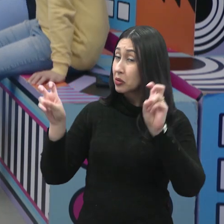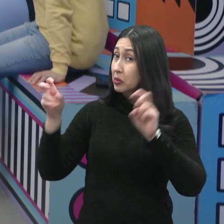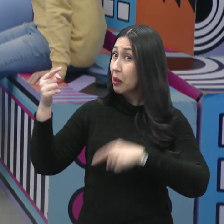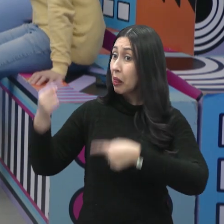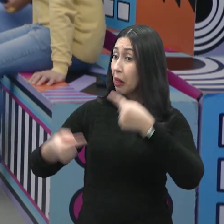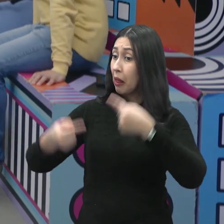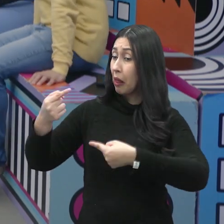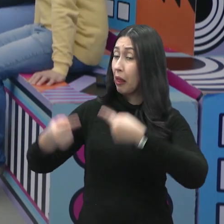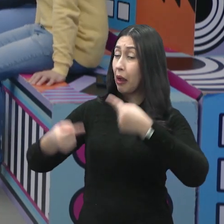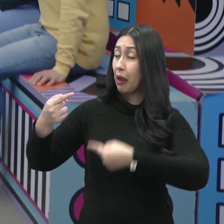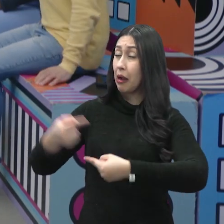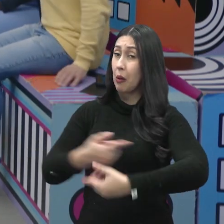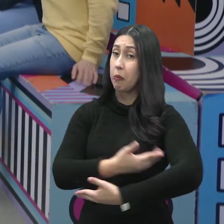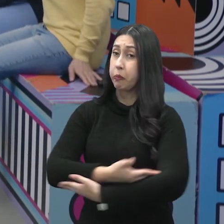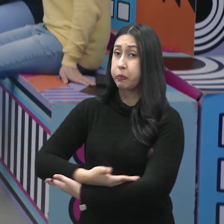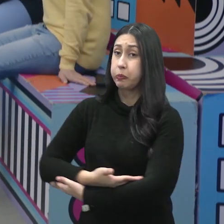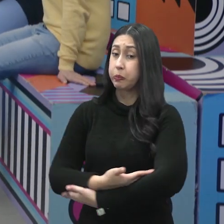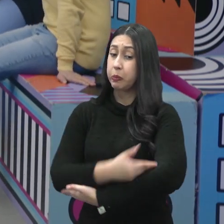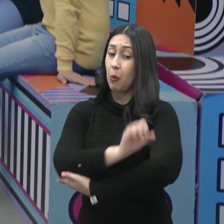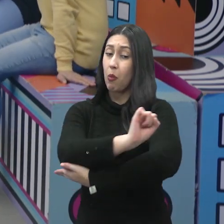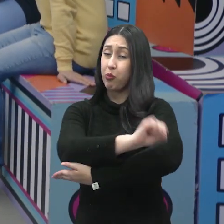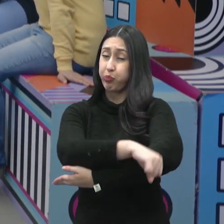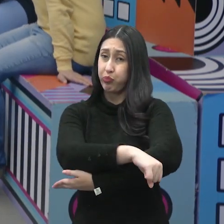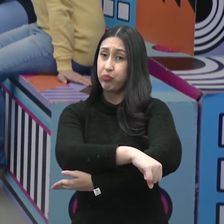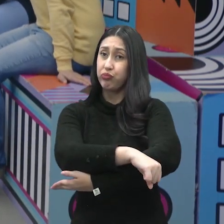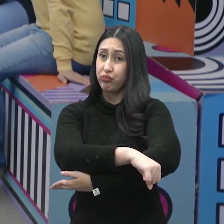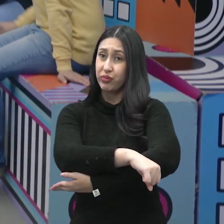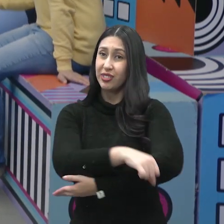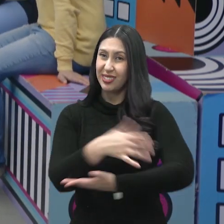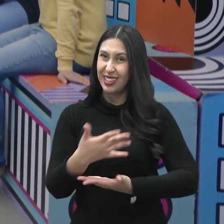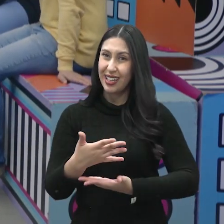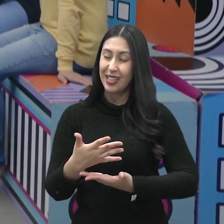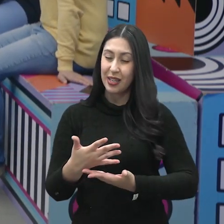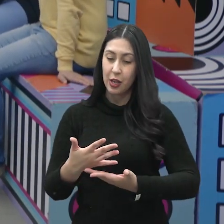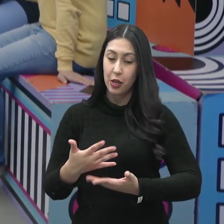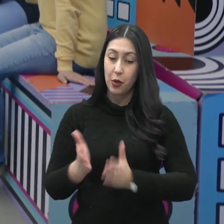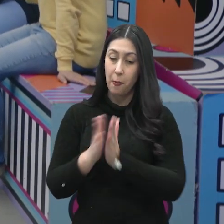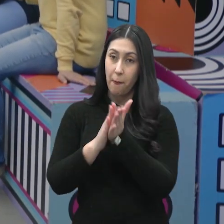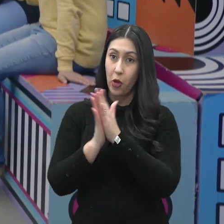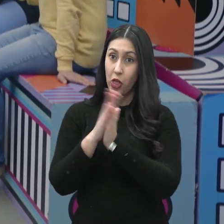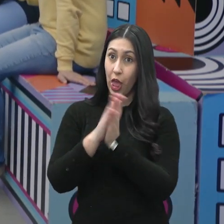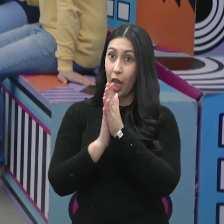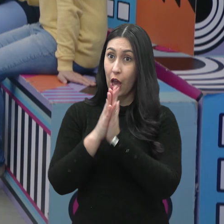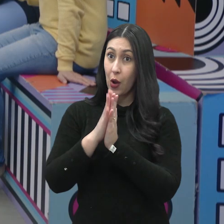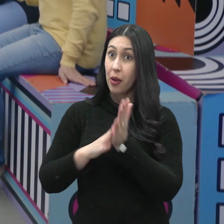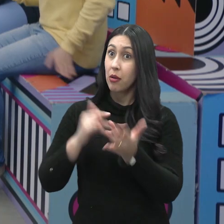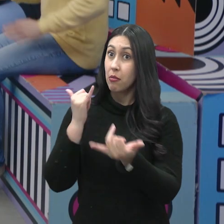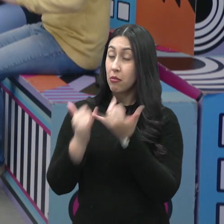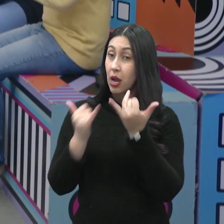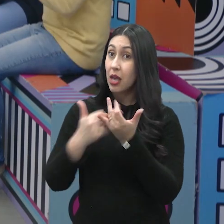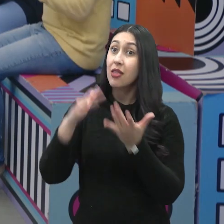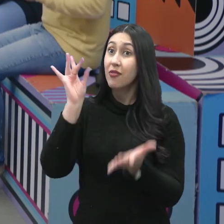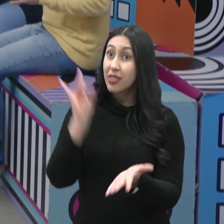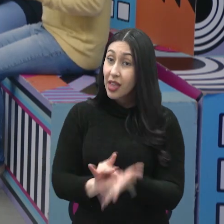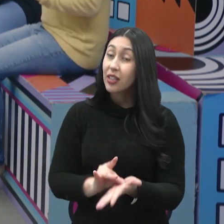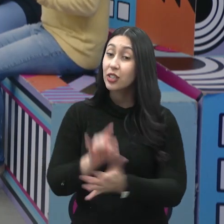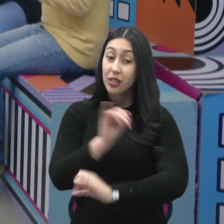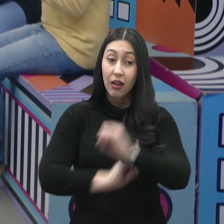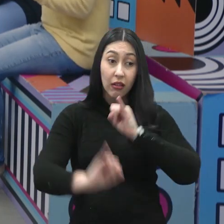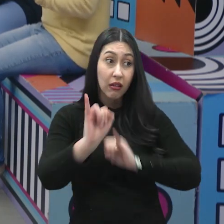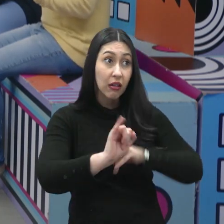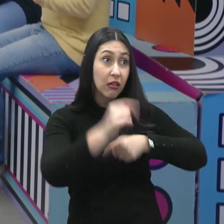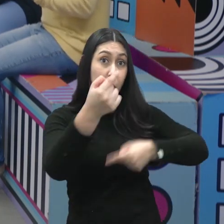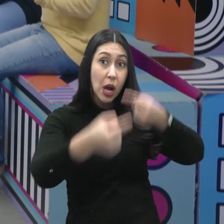essa polêmica aí que está envolvendo essa questão dos bebês reborn, esses bonecos hiperrealistas que têm tomado